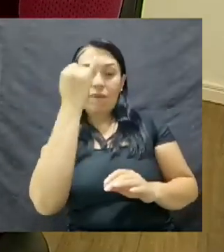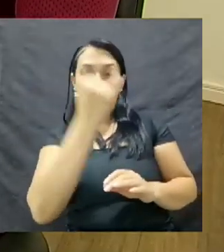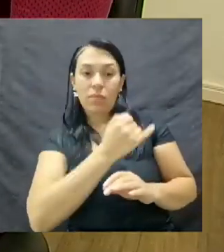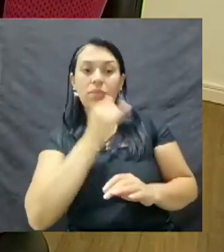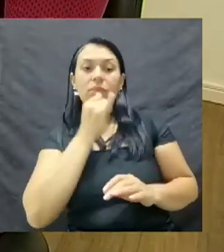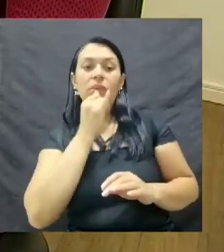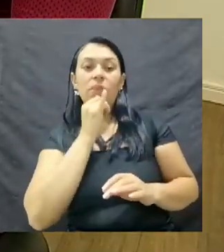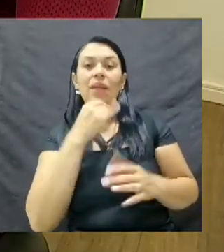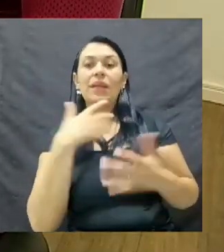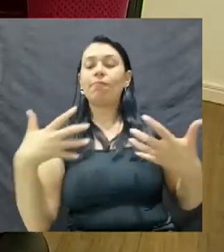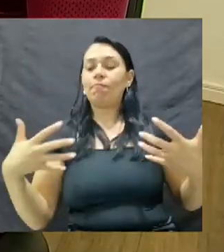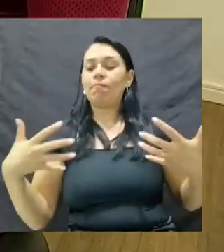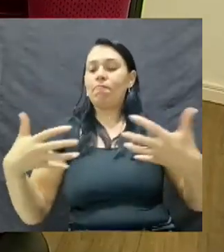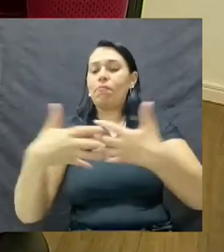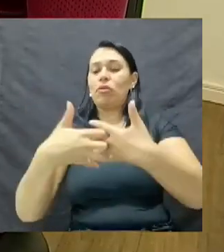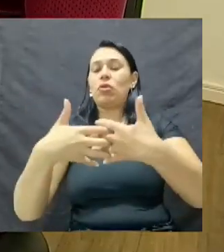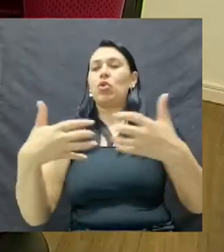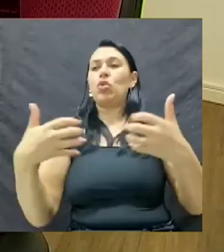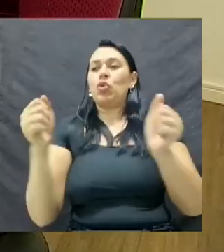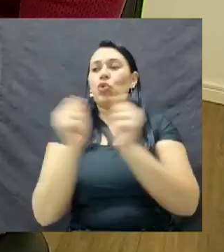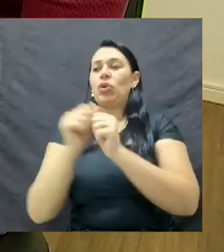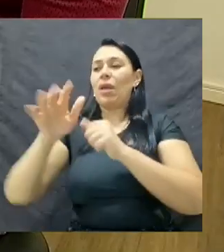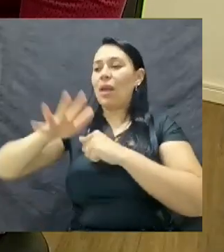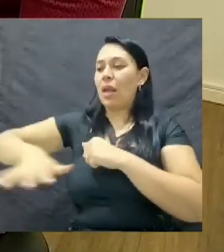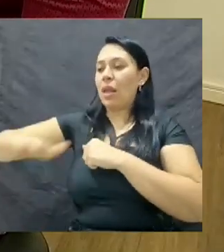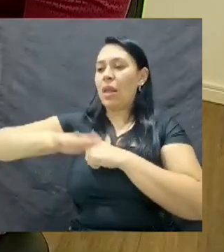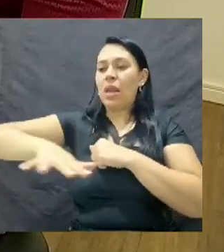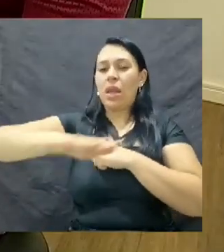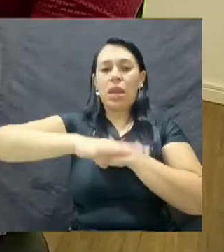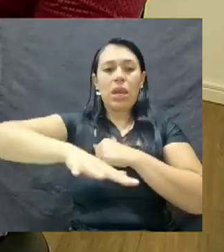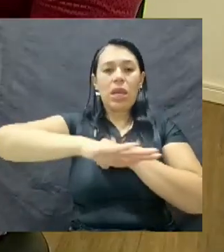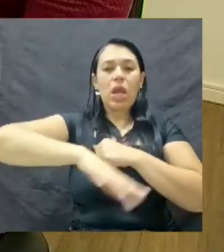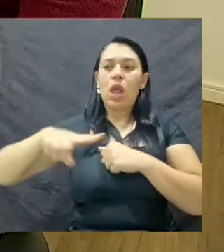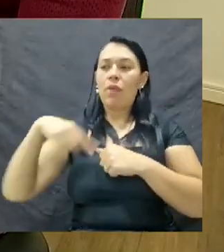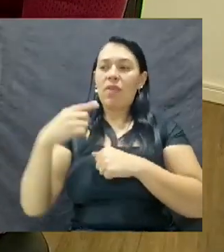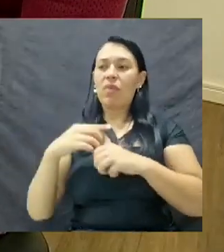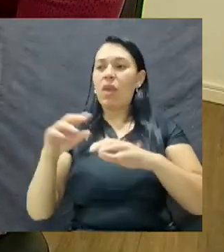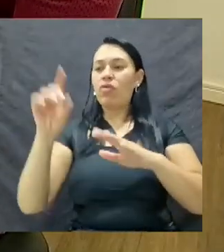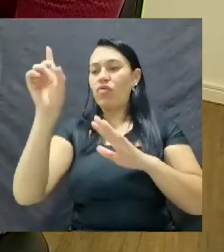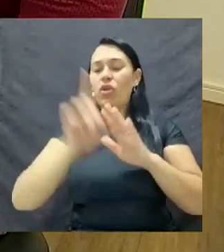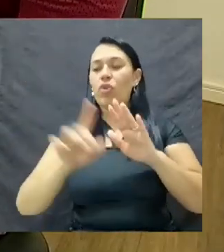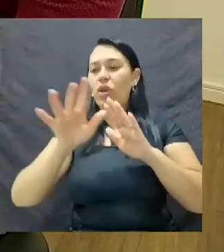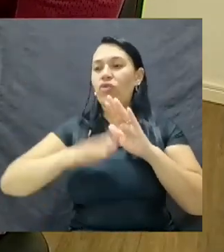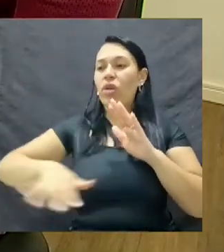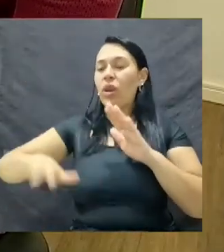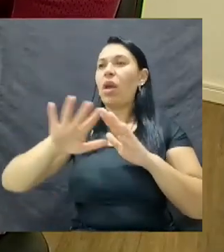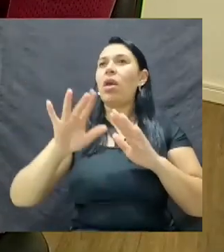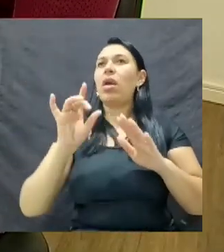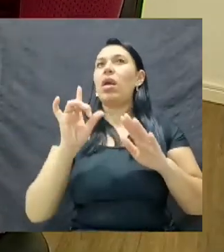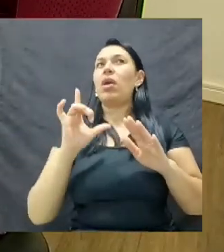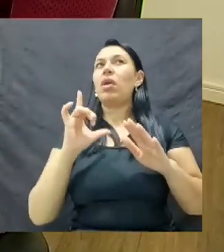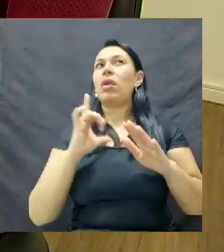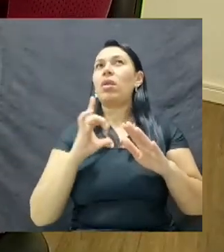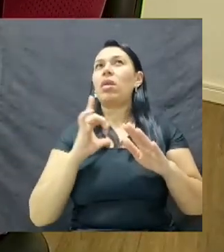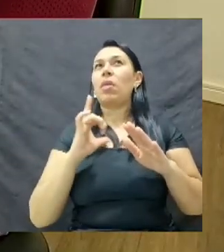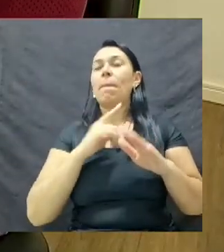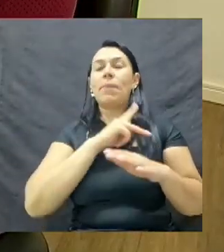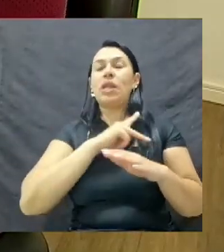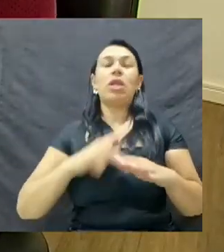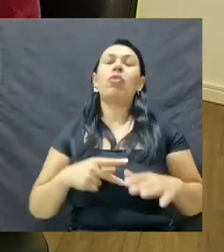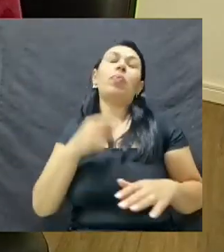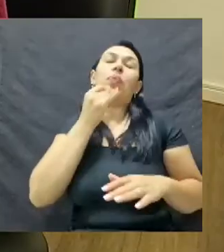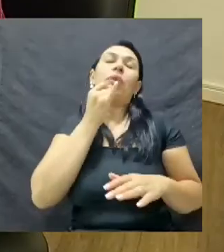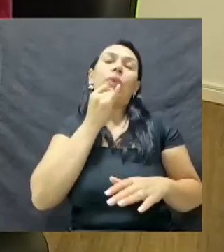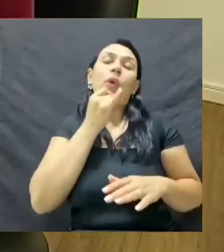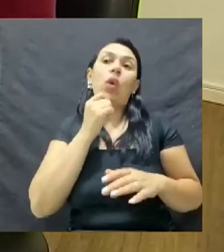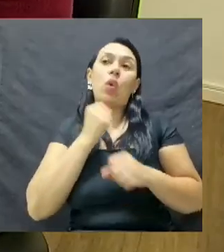e até setor que não está vinculado à diretoria geral, que está vinculado diretamente à presidência. Por exemplo, todo ano o Tribunal de Contas ele